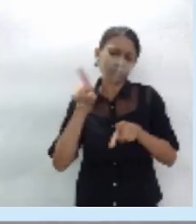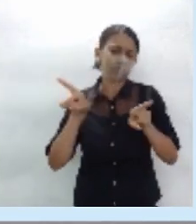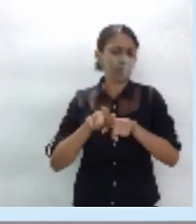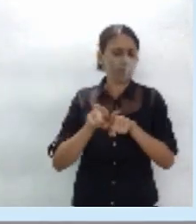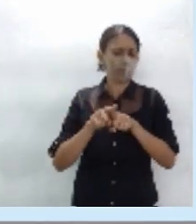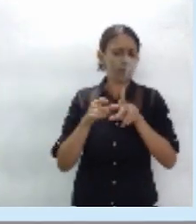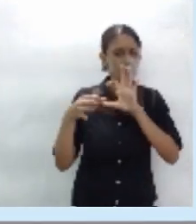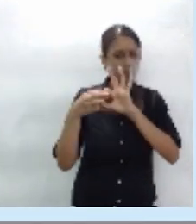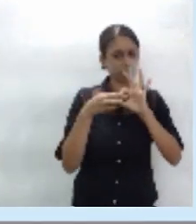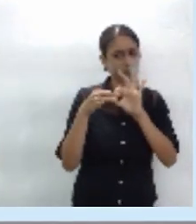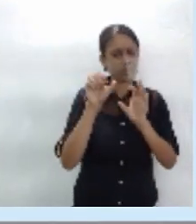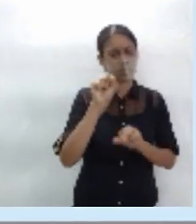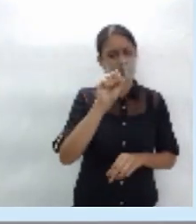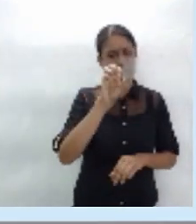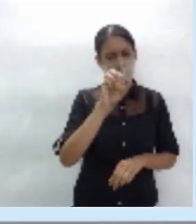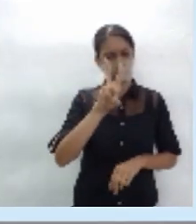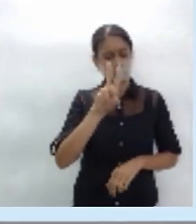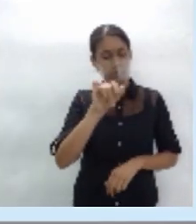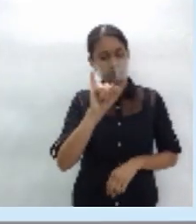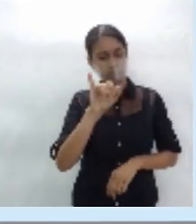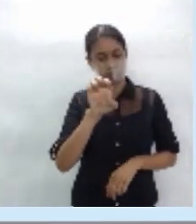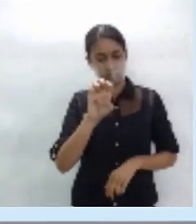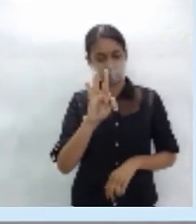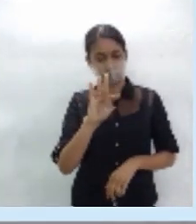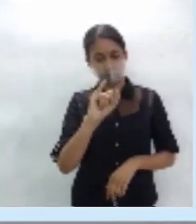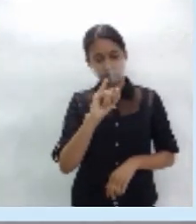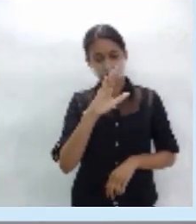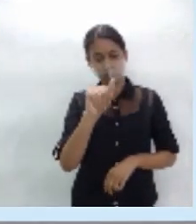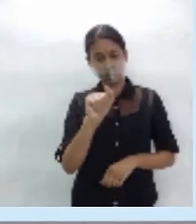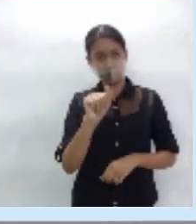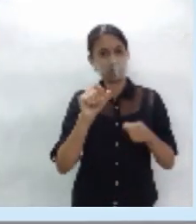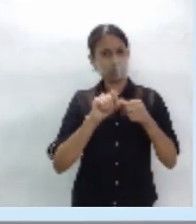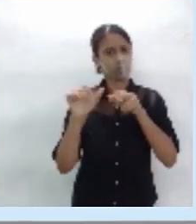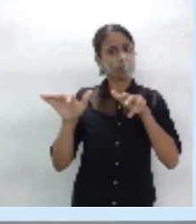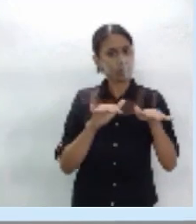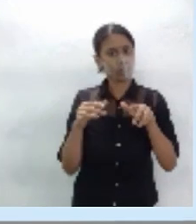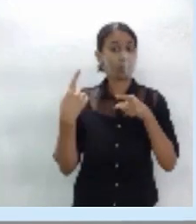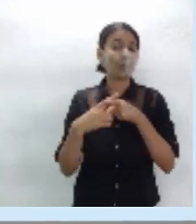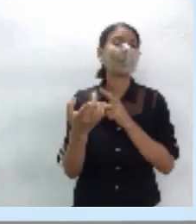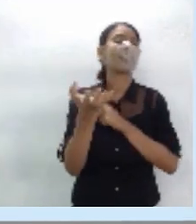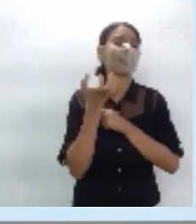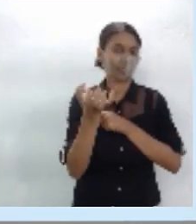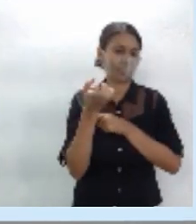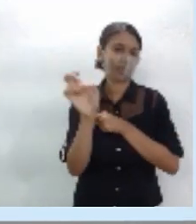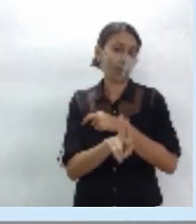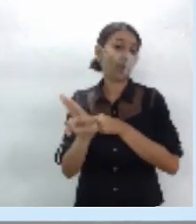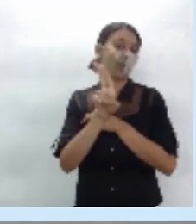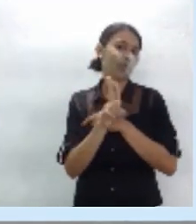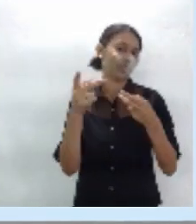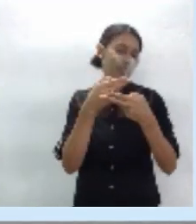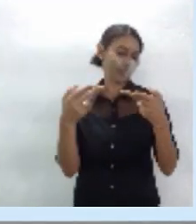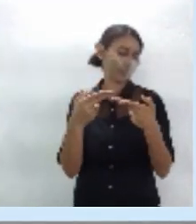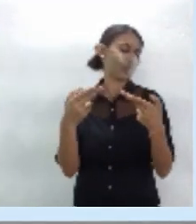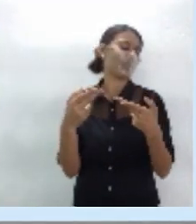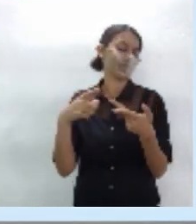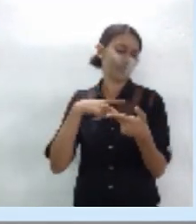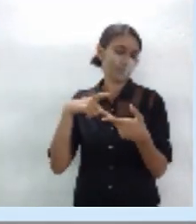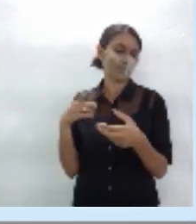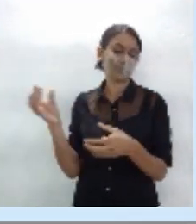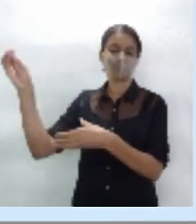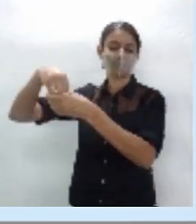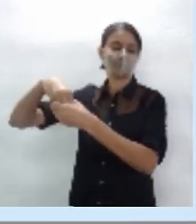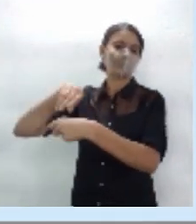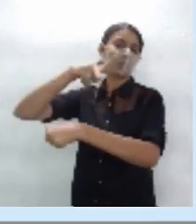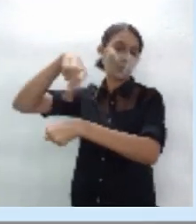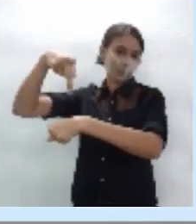União Soviética ficaram por esses movimentos? Porque eles também queriam explorar os recursos naturais desses